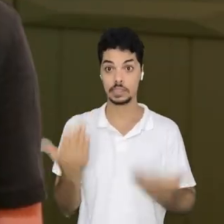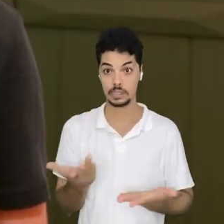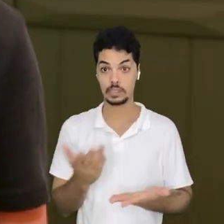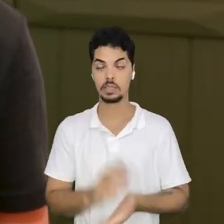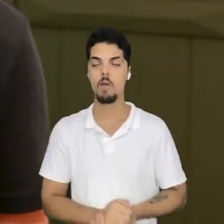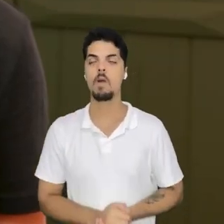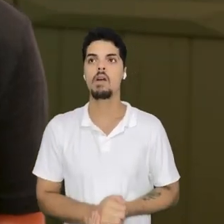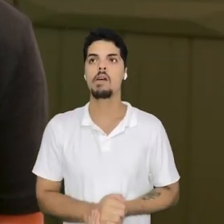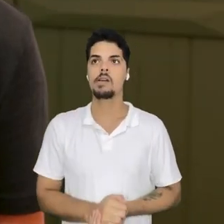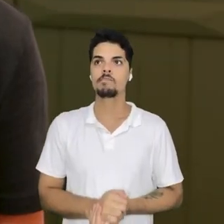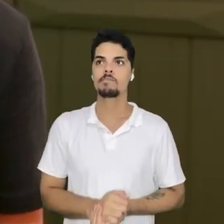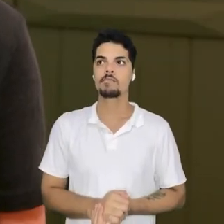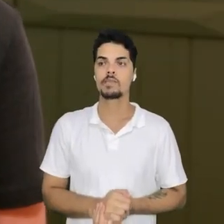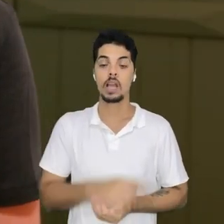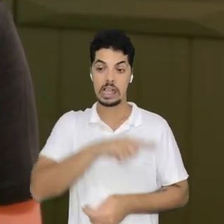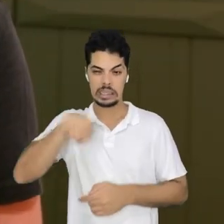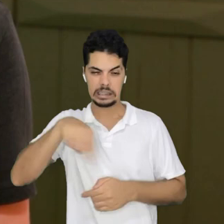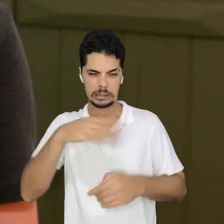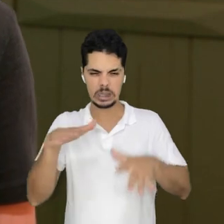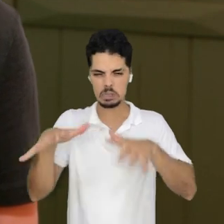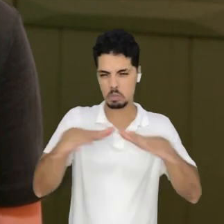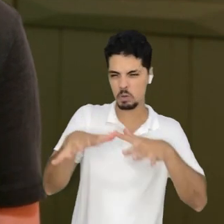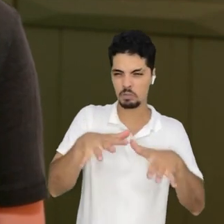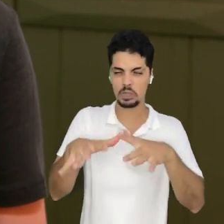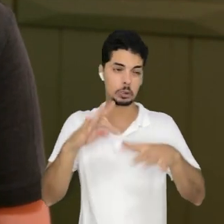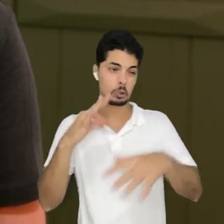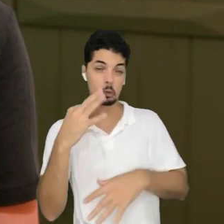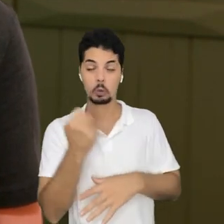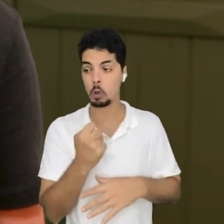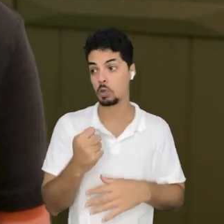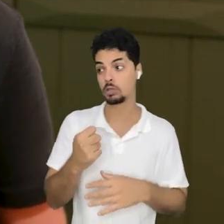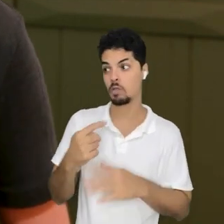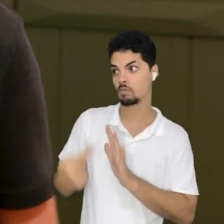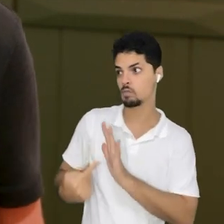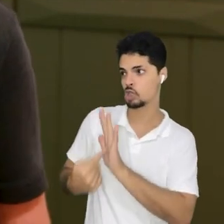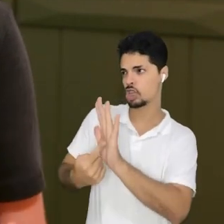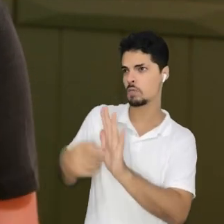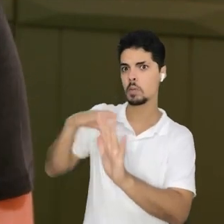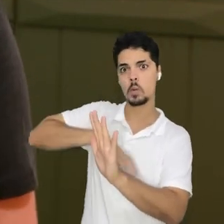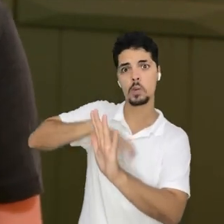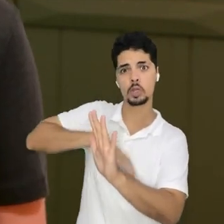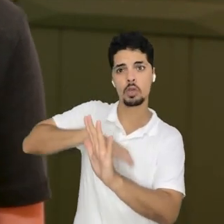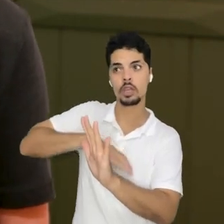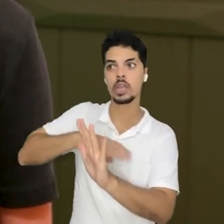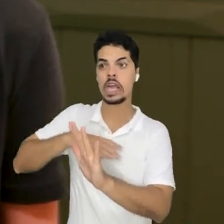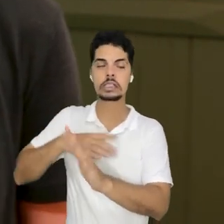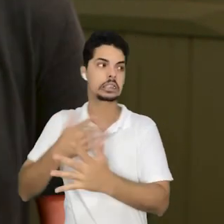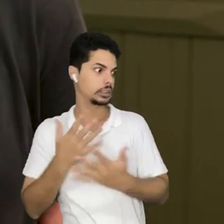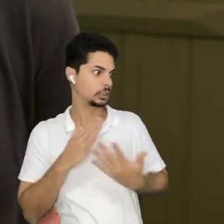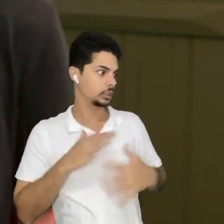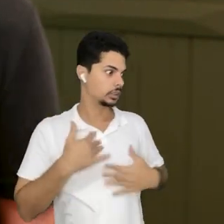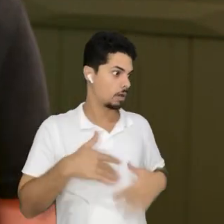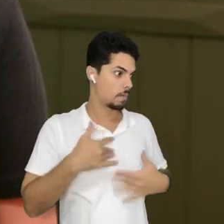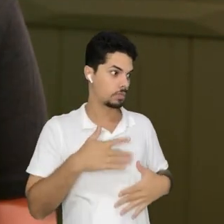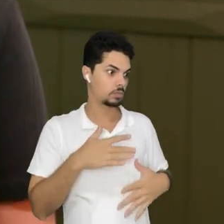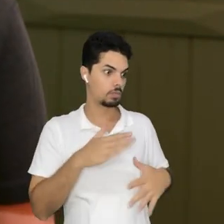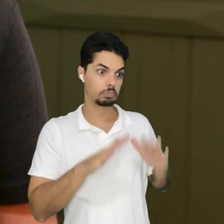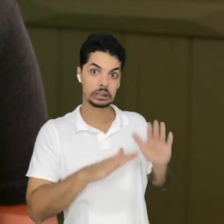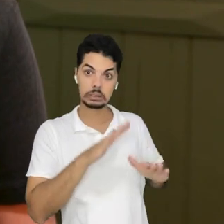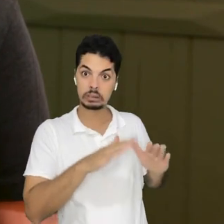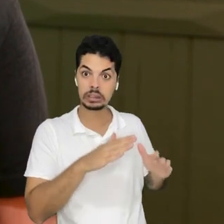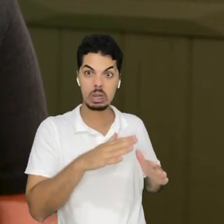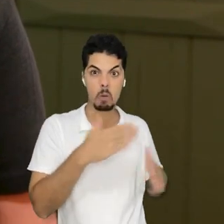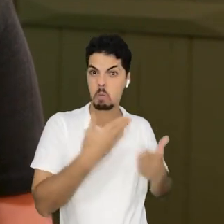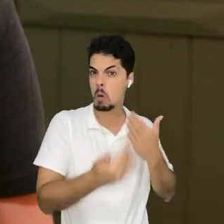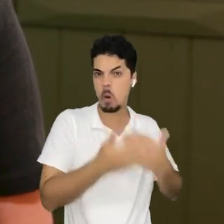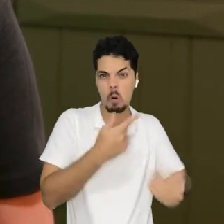Bom, essa situação toda mostrava para as cortes portuguesas que a qualquer momento o Dom Pedro poderia declarar então a